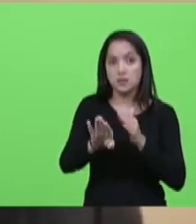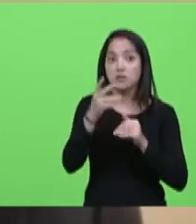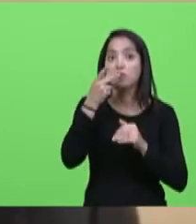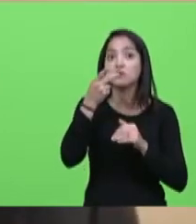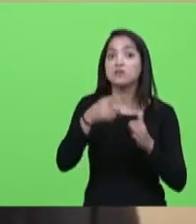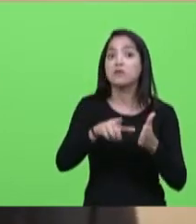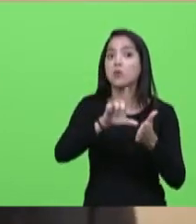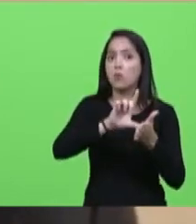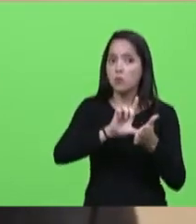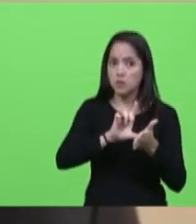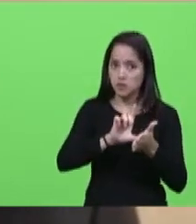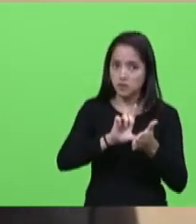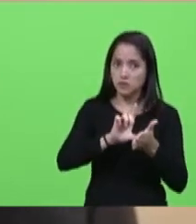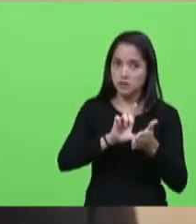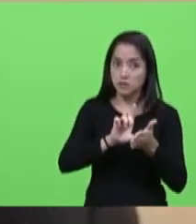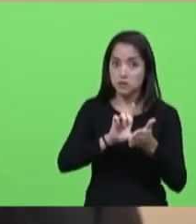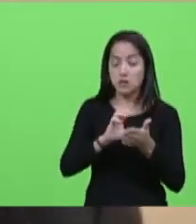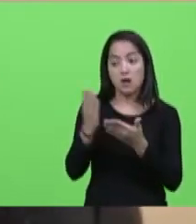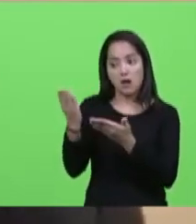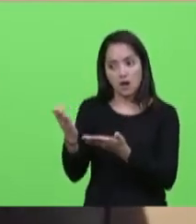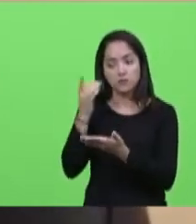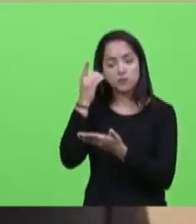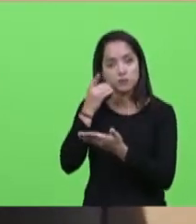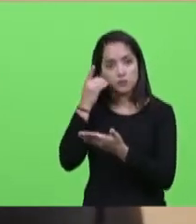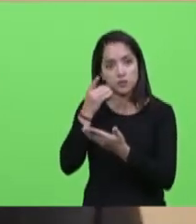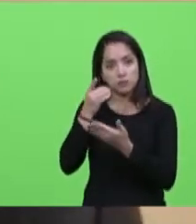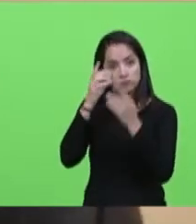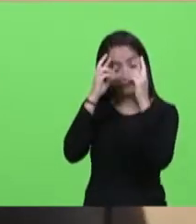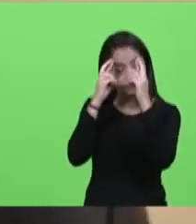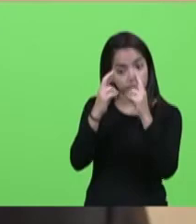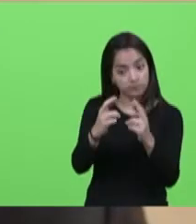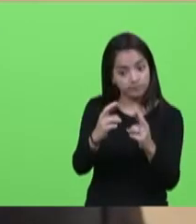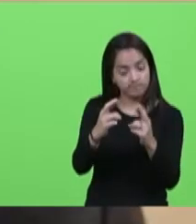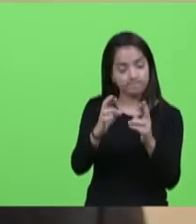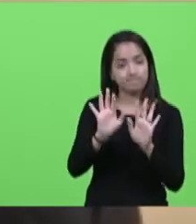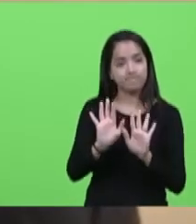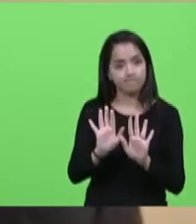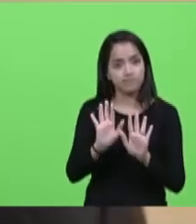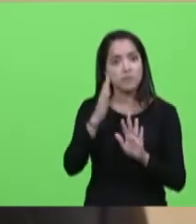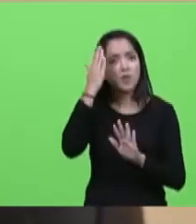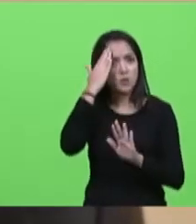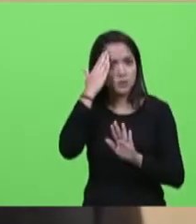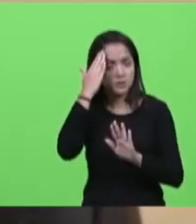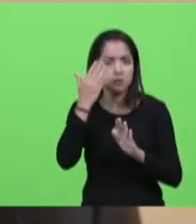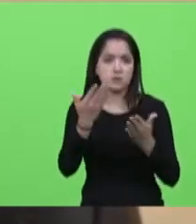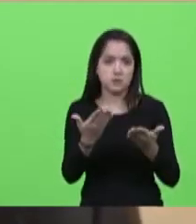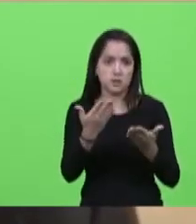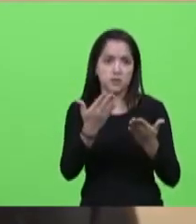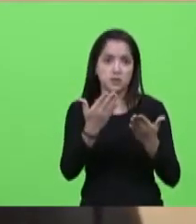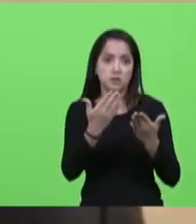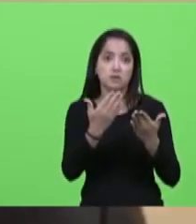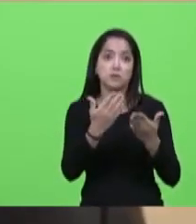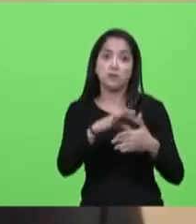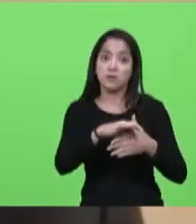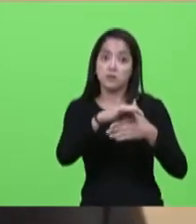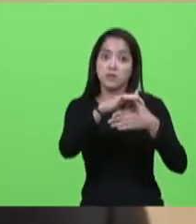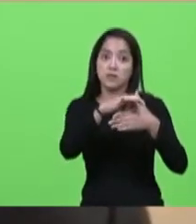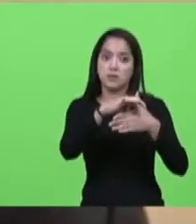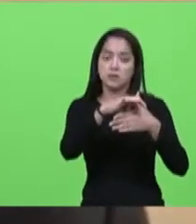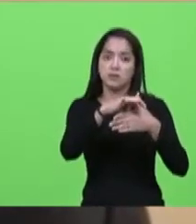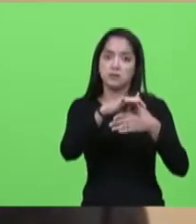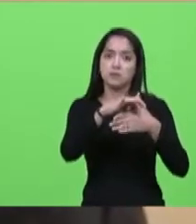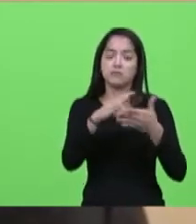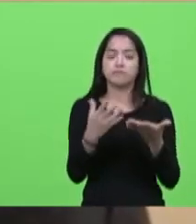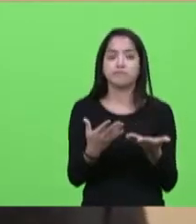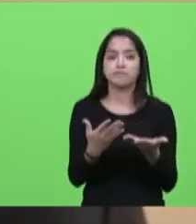falou aqui em relação a um colega, com todo o respeito, seguindo a sua posição, mas nós não podemos aceitar quando isso vem acontecer. Por